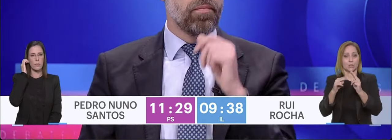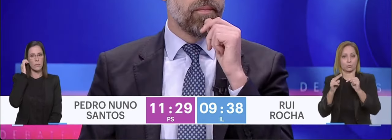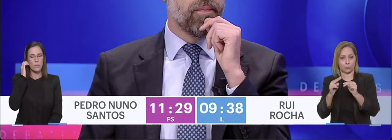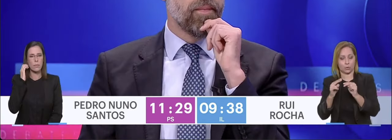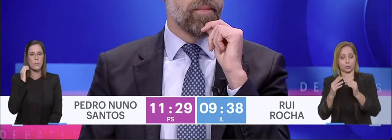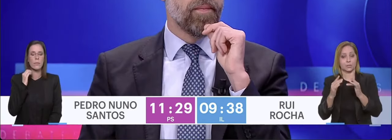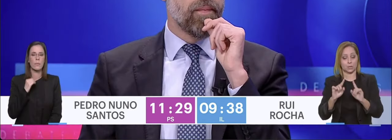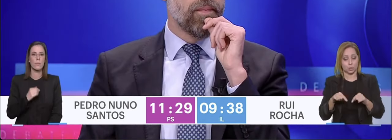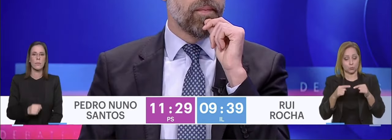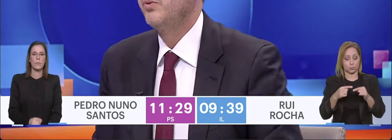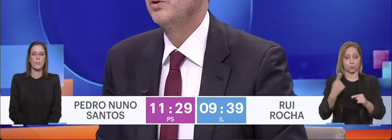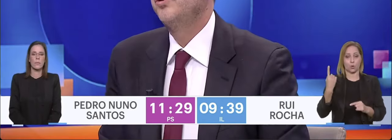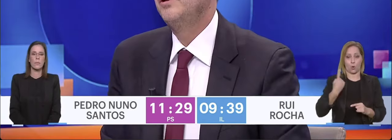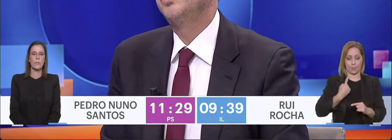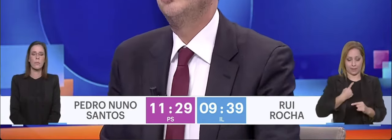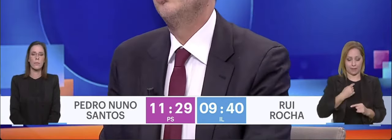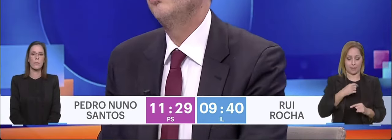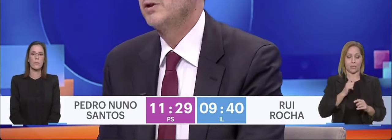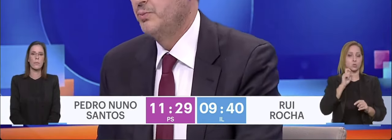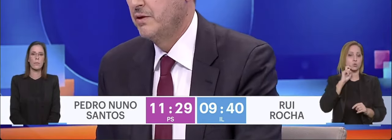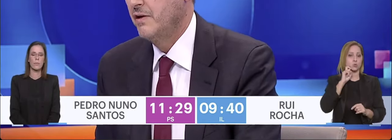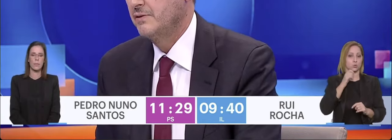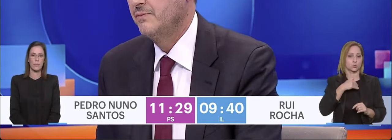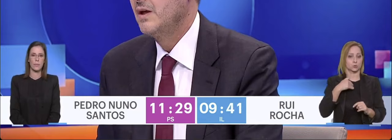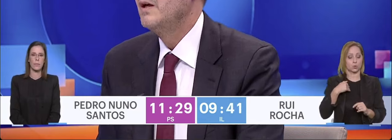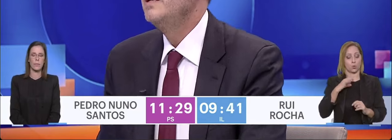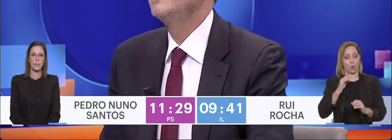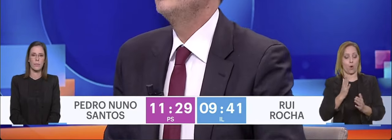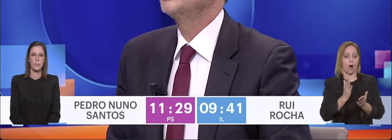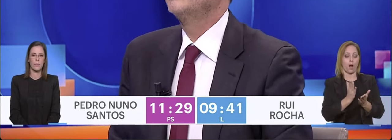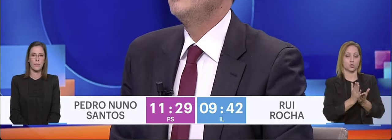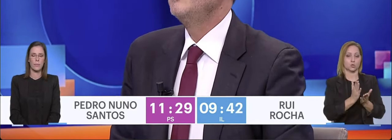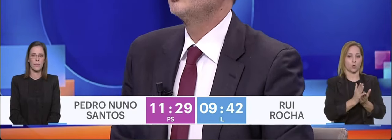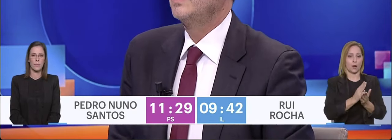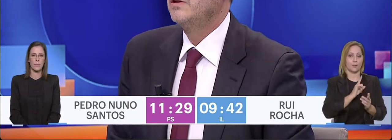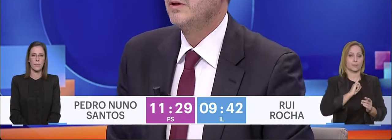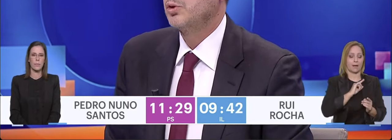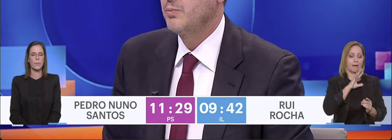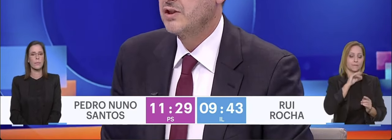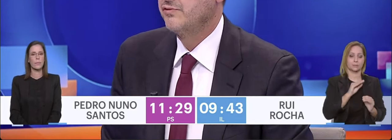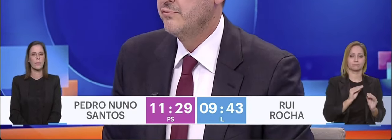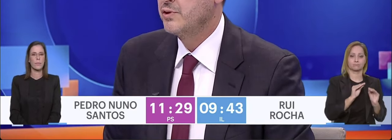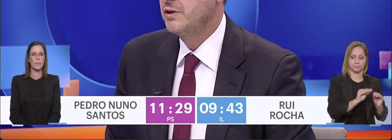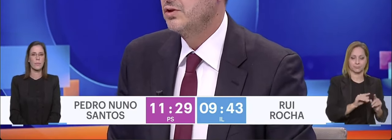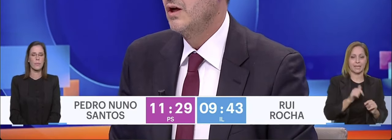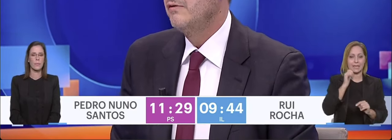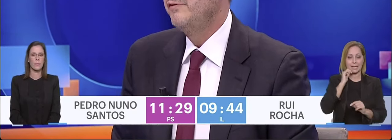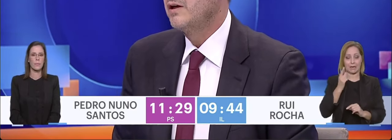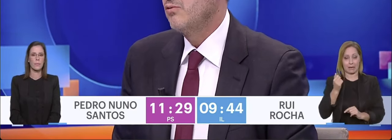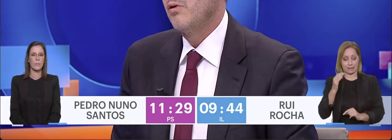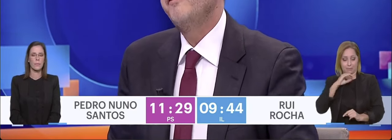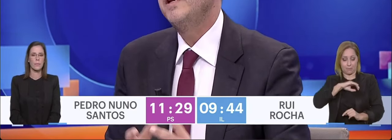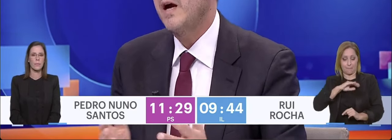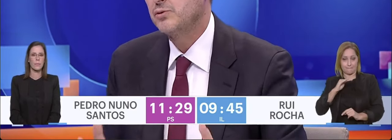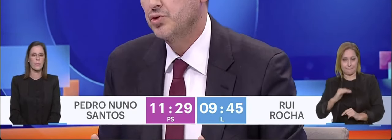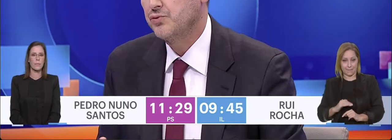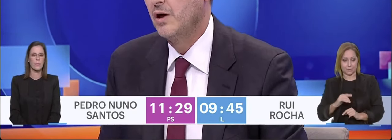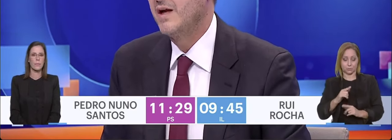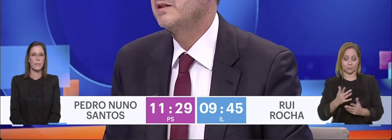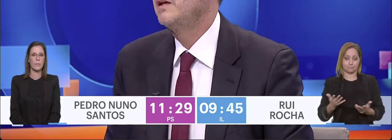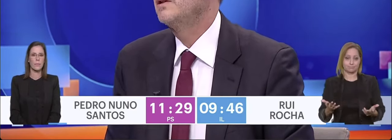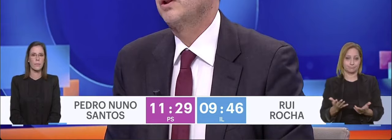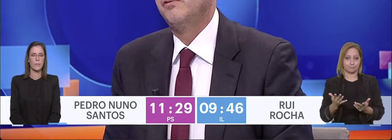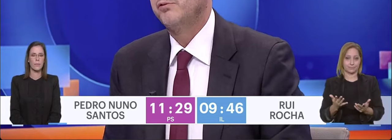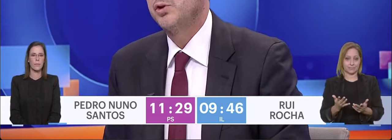obrigados a ter um seguro de saúde ou a pôr os filhos num colégio privado e aqueles que têm menos rendimentos os mais desfavorecidos ficam confinados